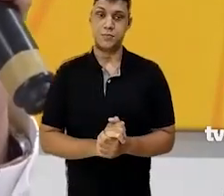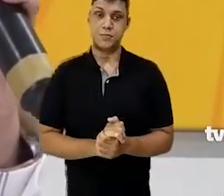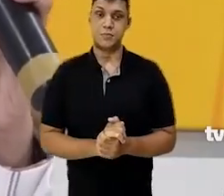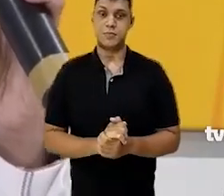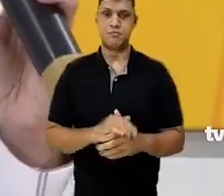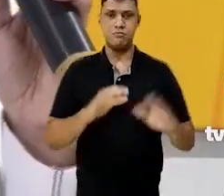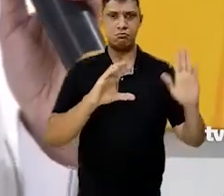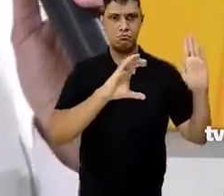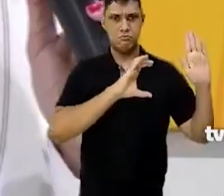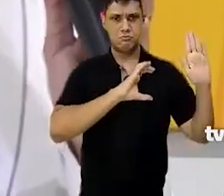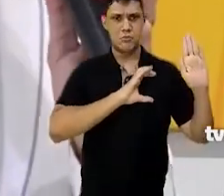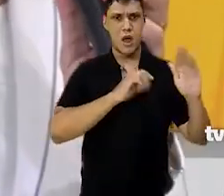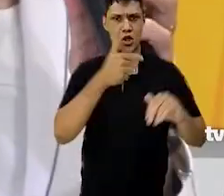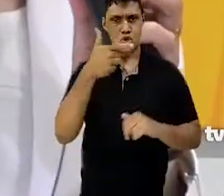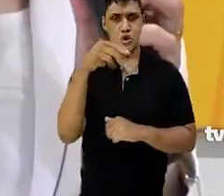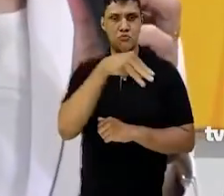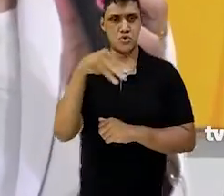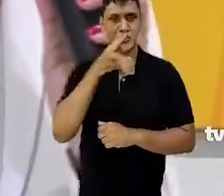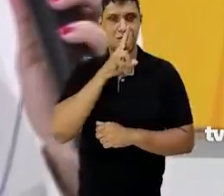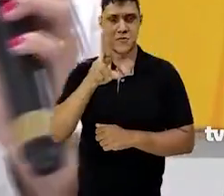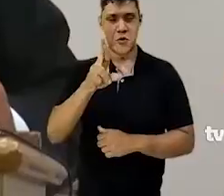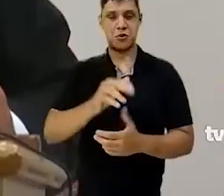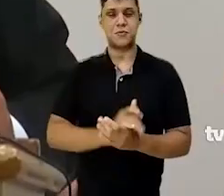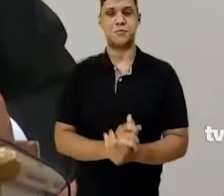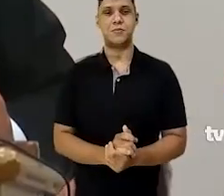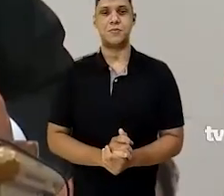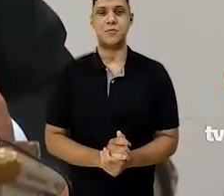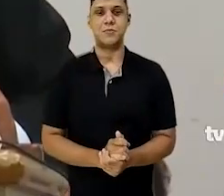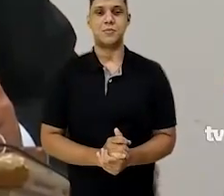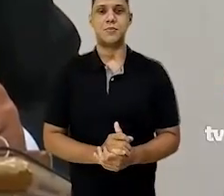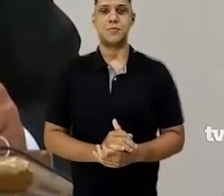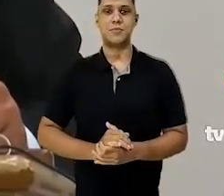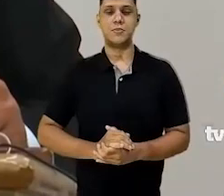Candidato, 2 minutos a sua resposta. Okay.